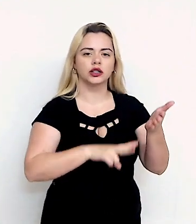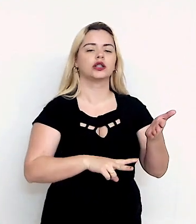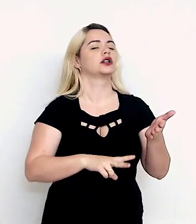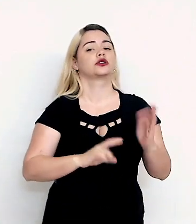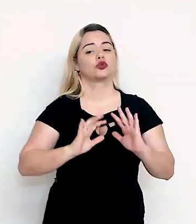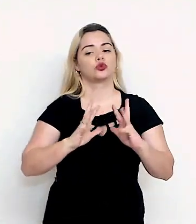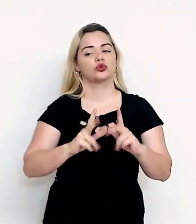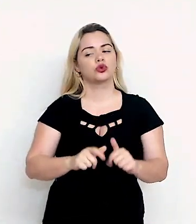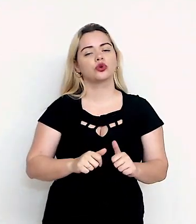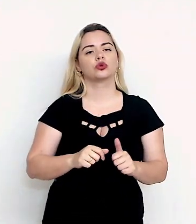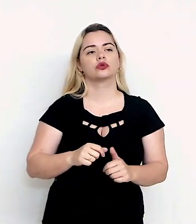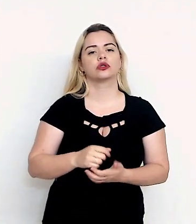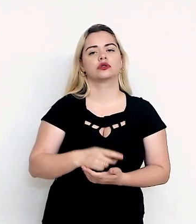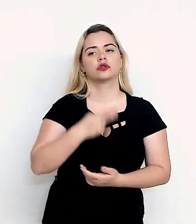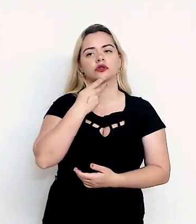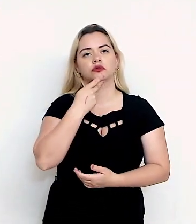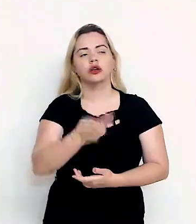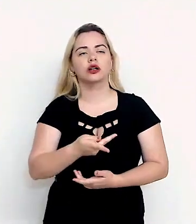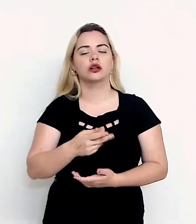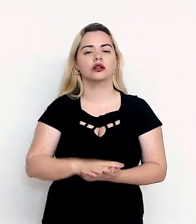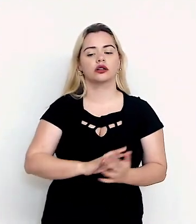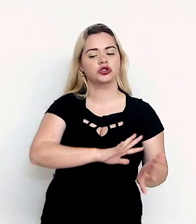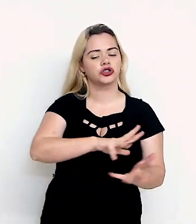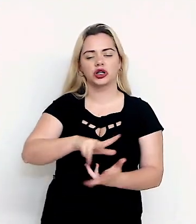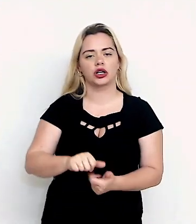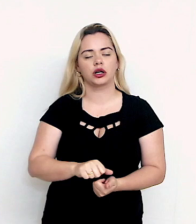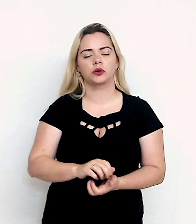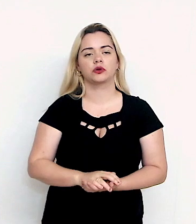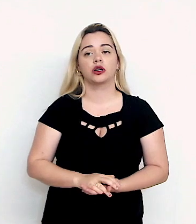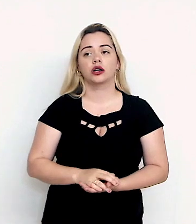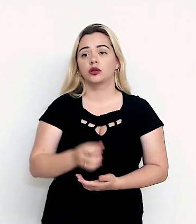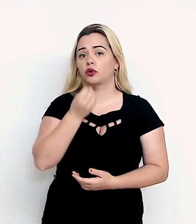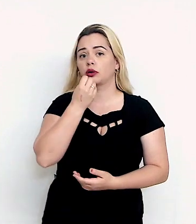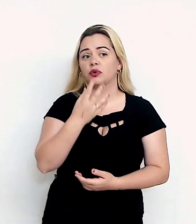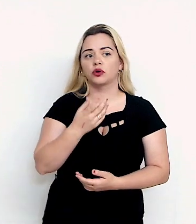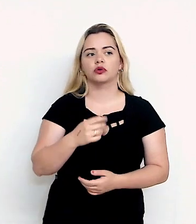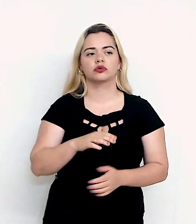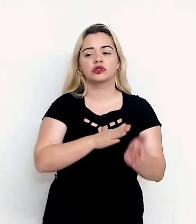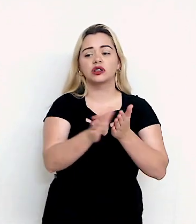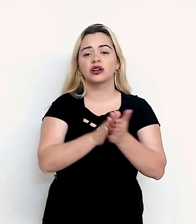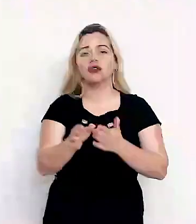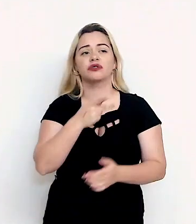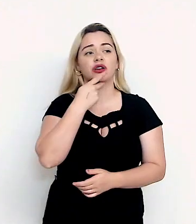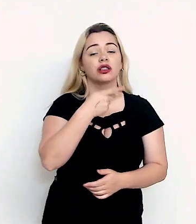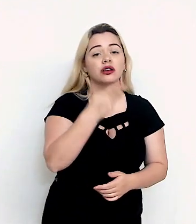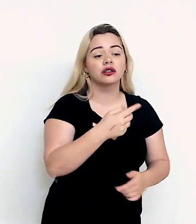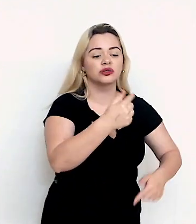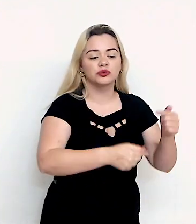aumentando a em geral né não é bom sair comentando as políticas